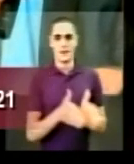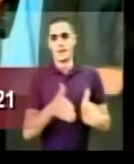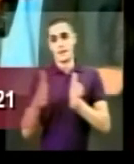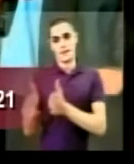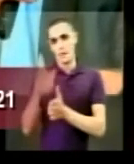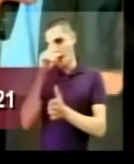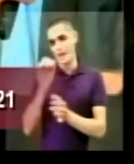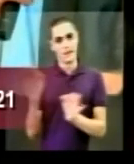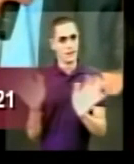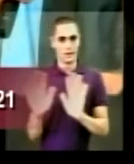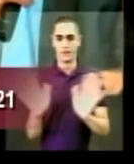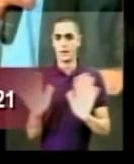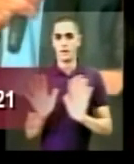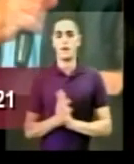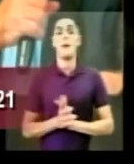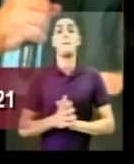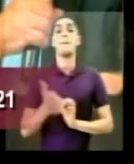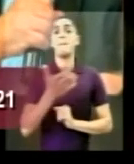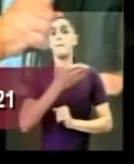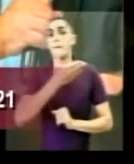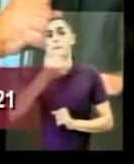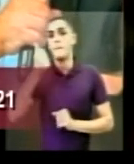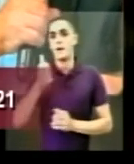neste momento é o laranja.